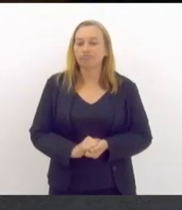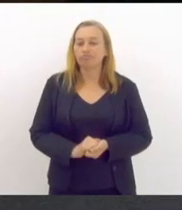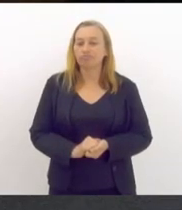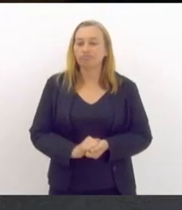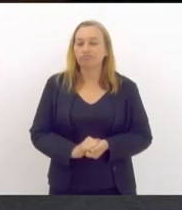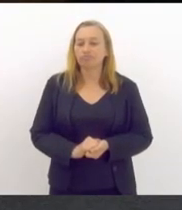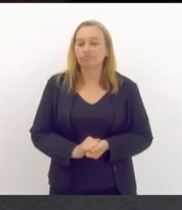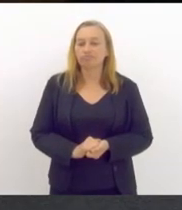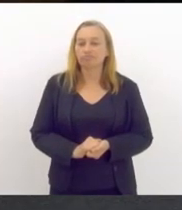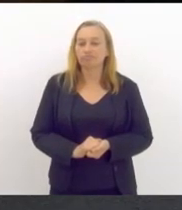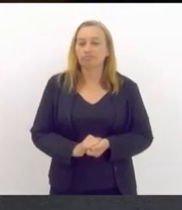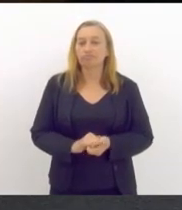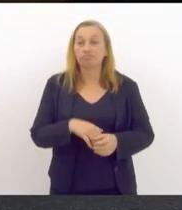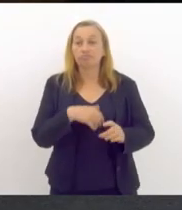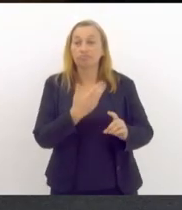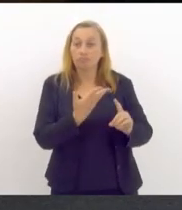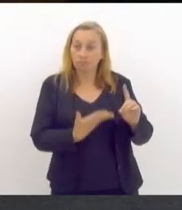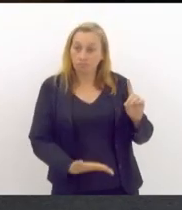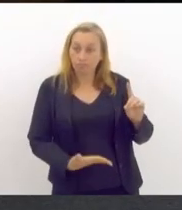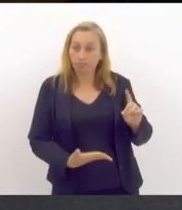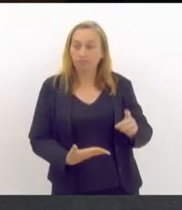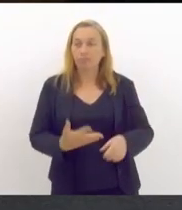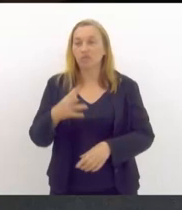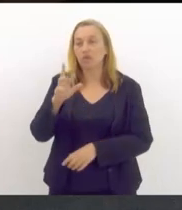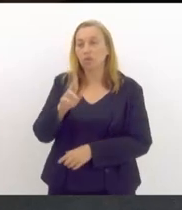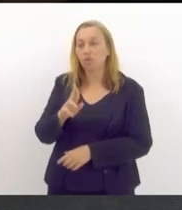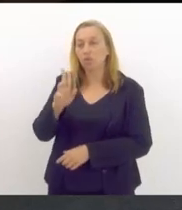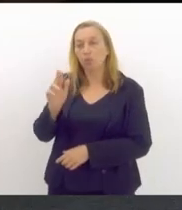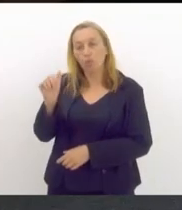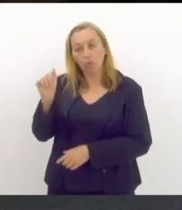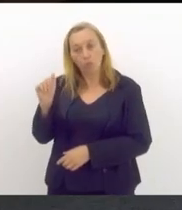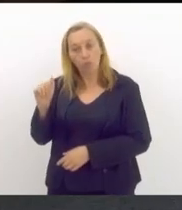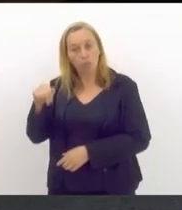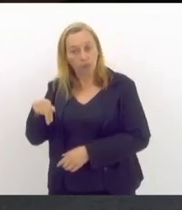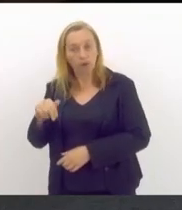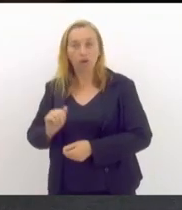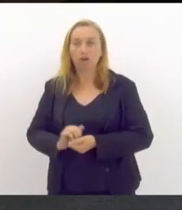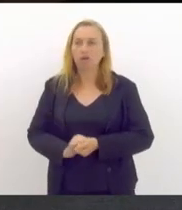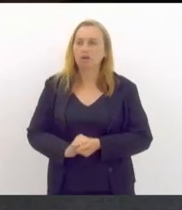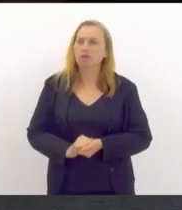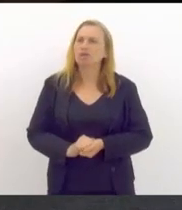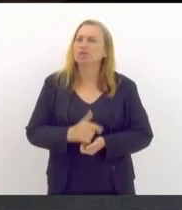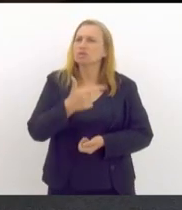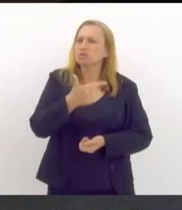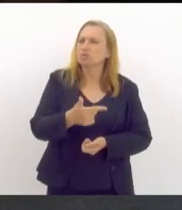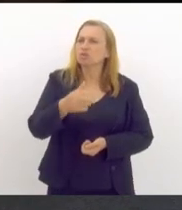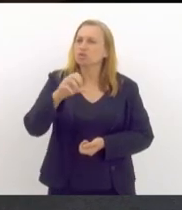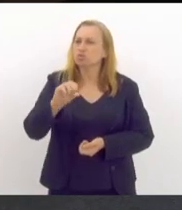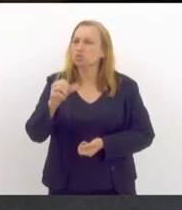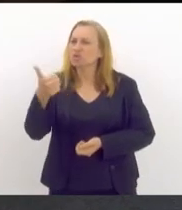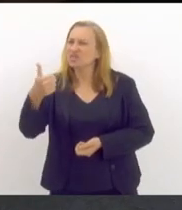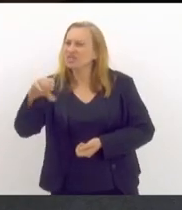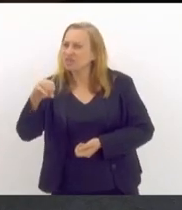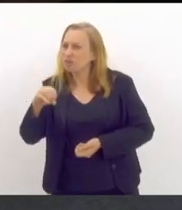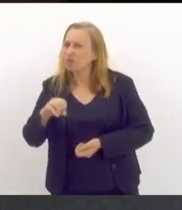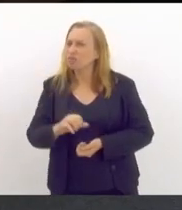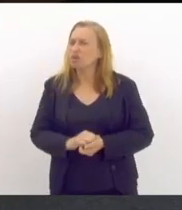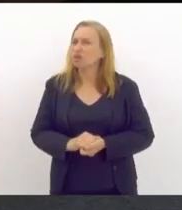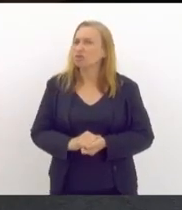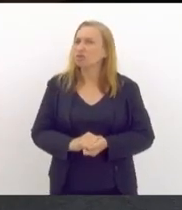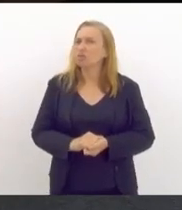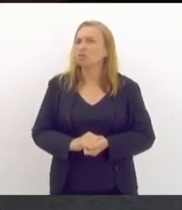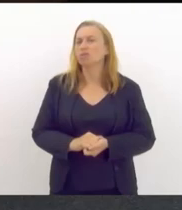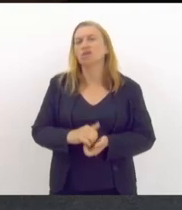de homenagear o senhor Ruan é de 2019 quando